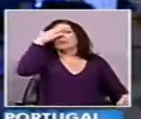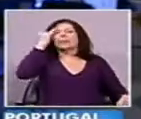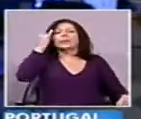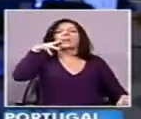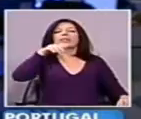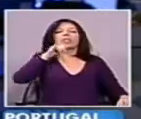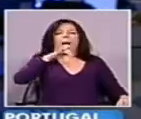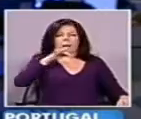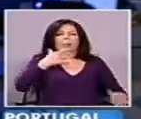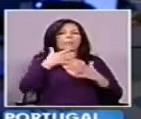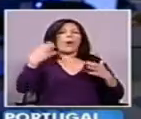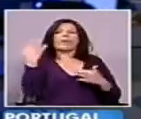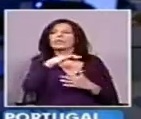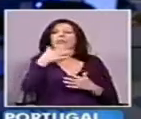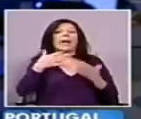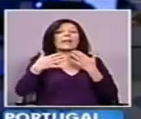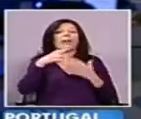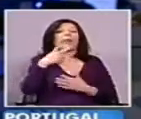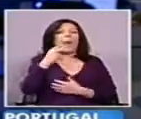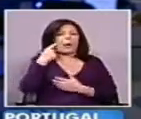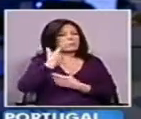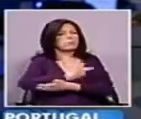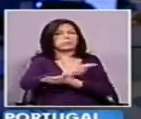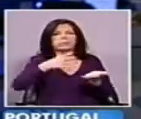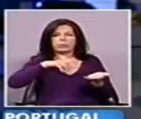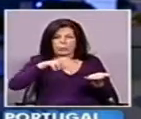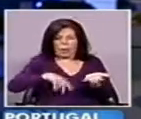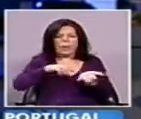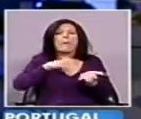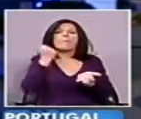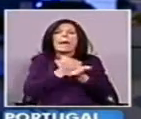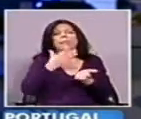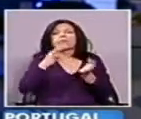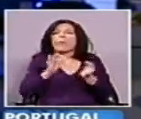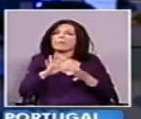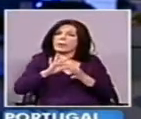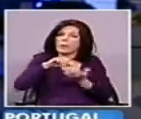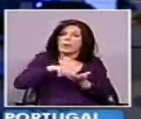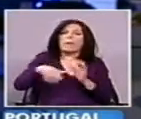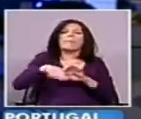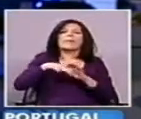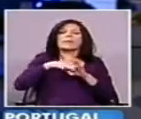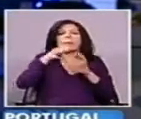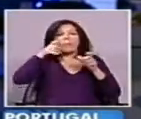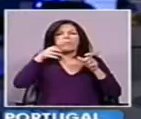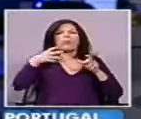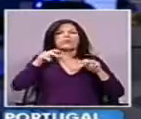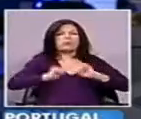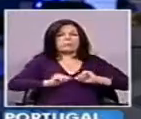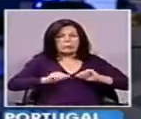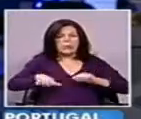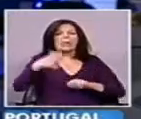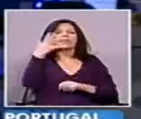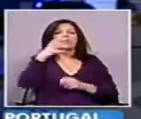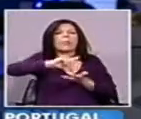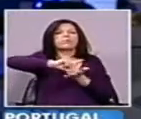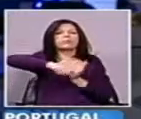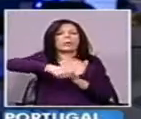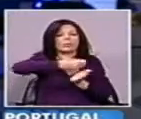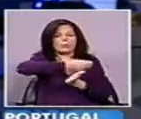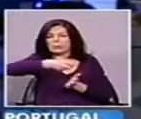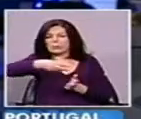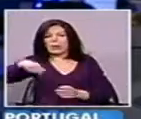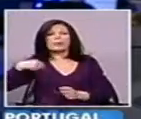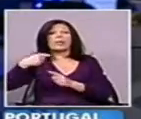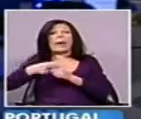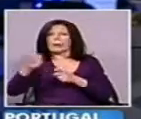Imaginários é o maior festival de teatro de rua do país, tem uma marca muito própria, a participação da comunidade. São 5 os projetos que este